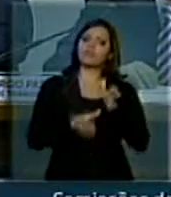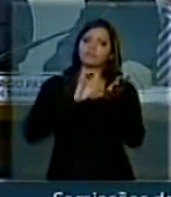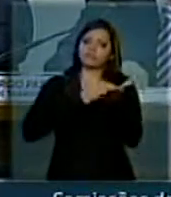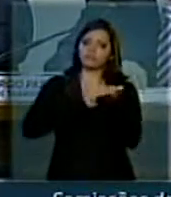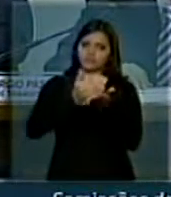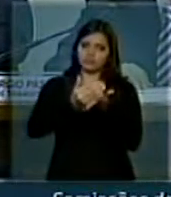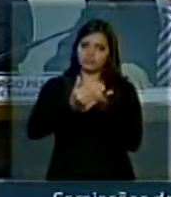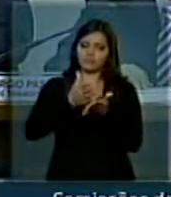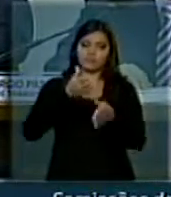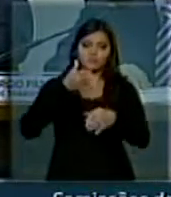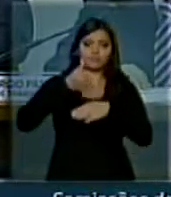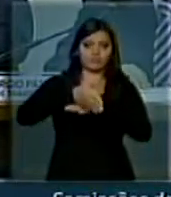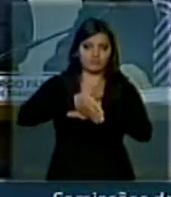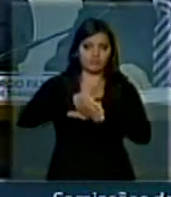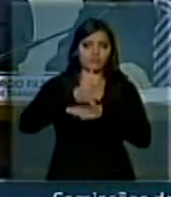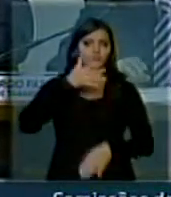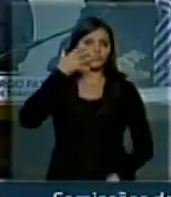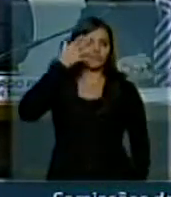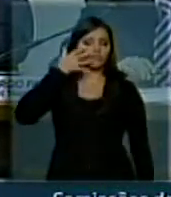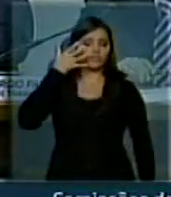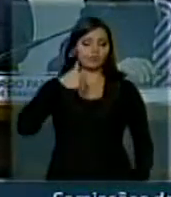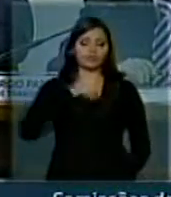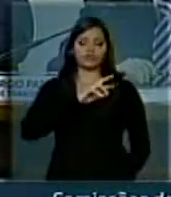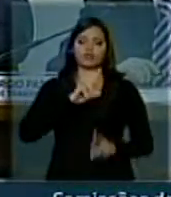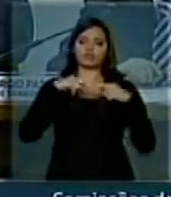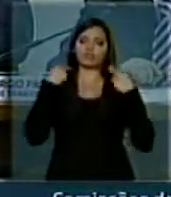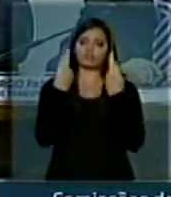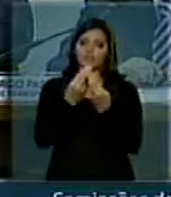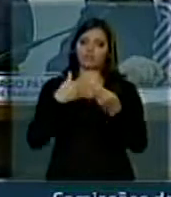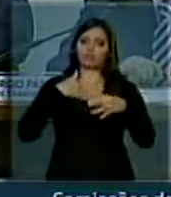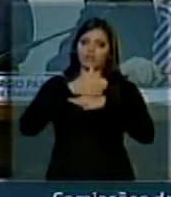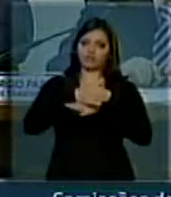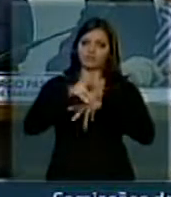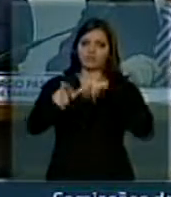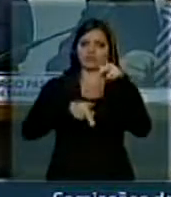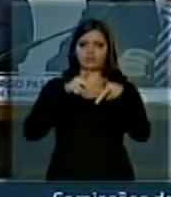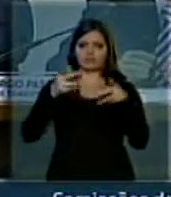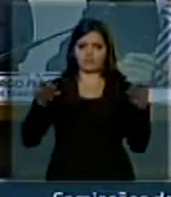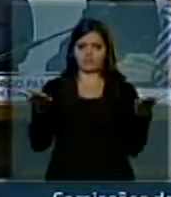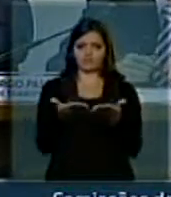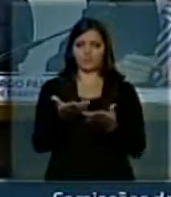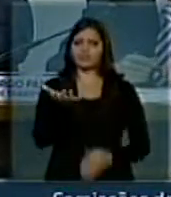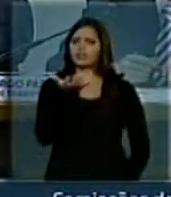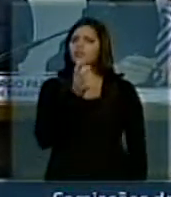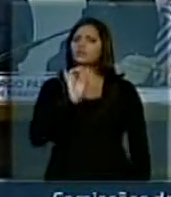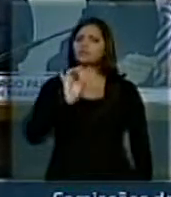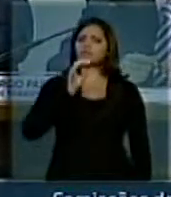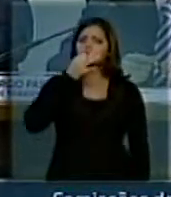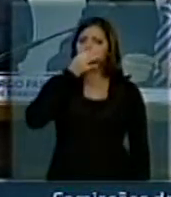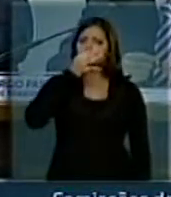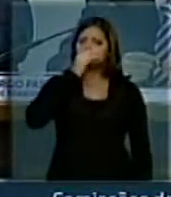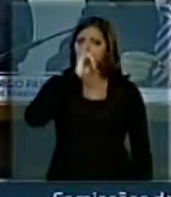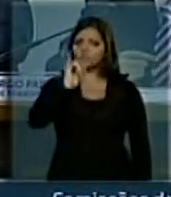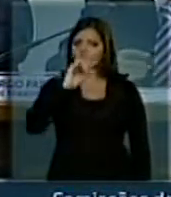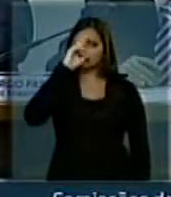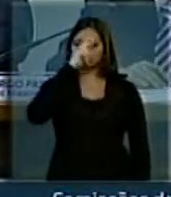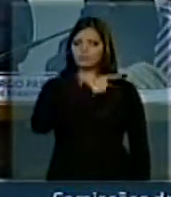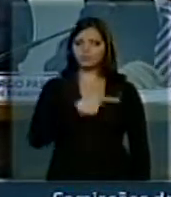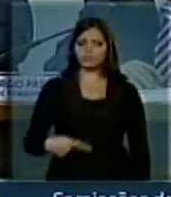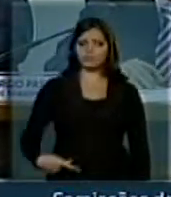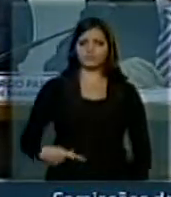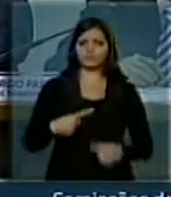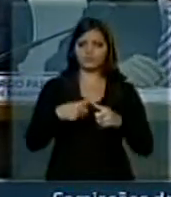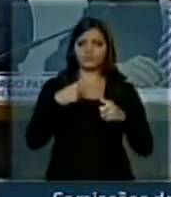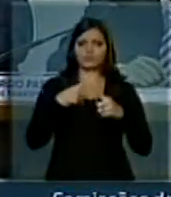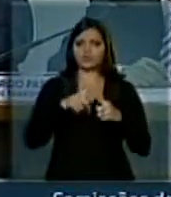minha participação nessa audiência pública, gostaria só de fazer uma sugestão a Vossa Excelência, tendo em vista de